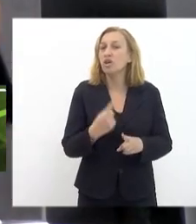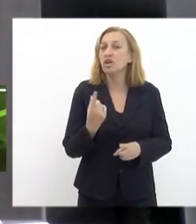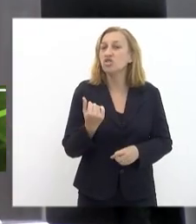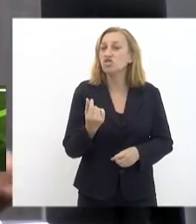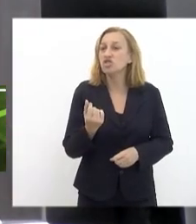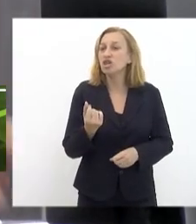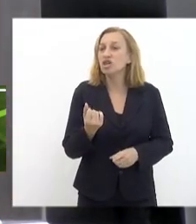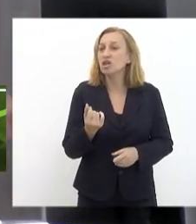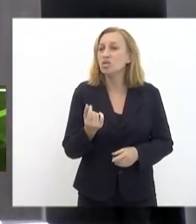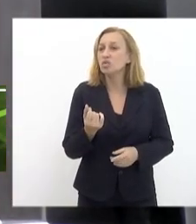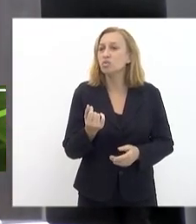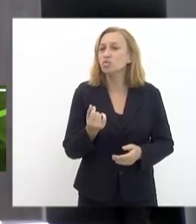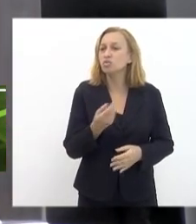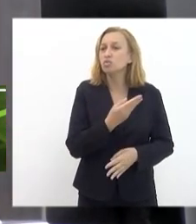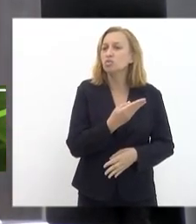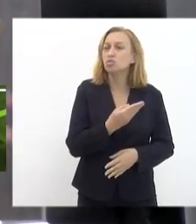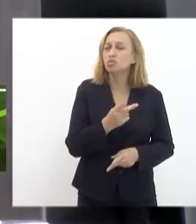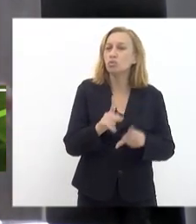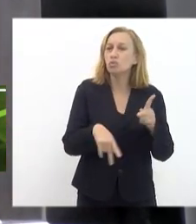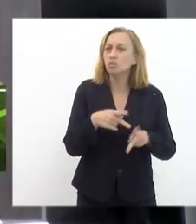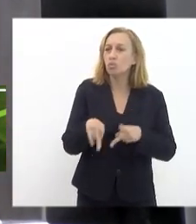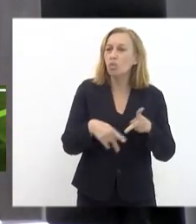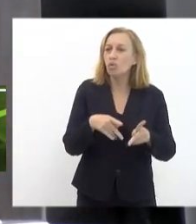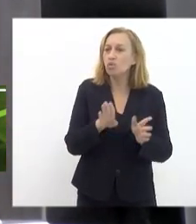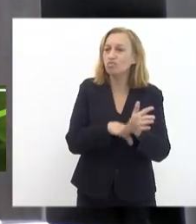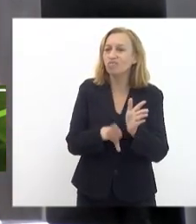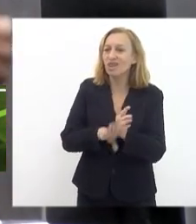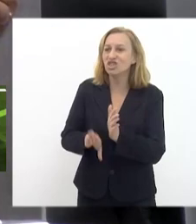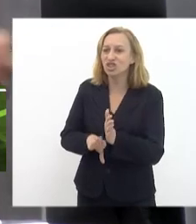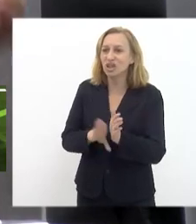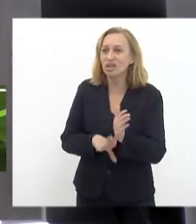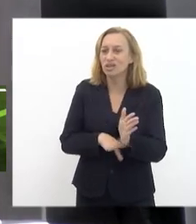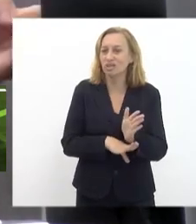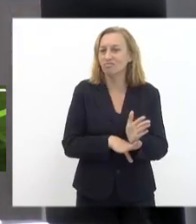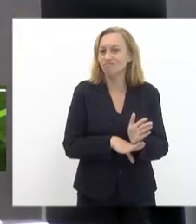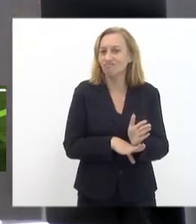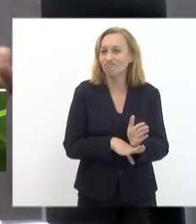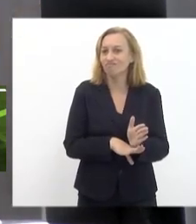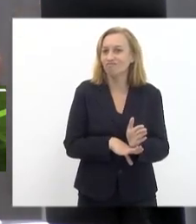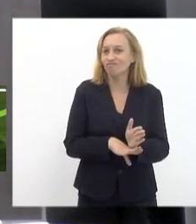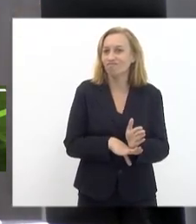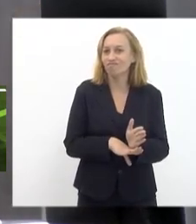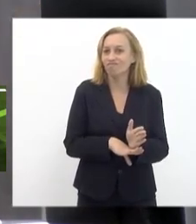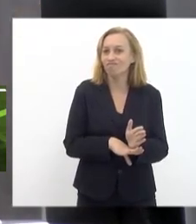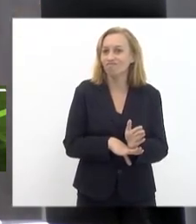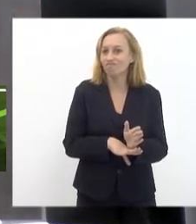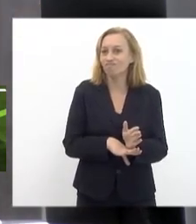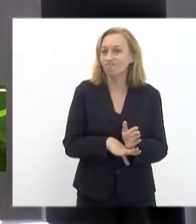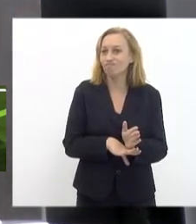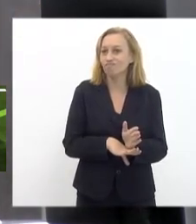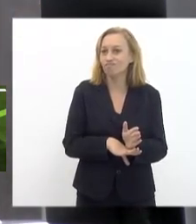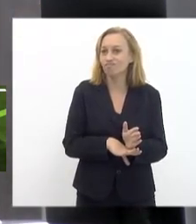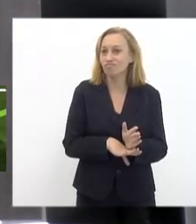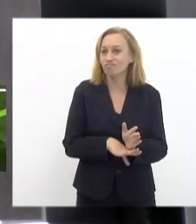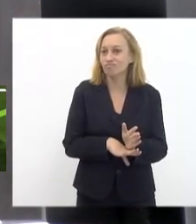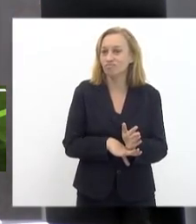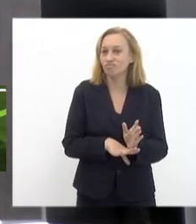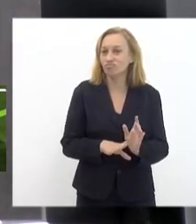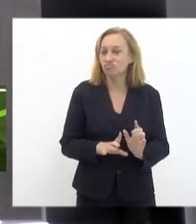dinheiro do povo gasto sem nenhuma função